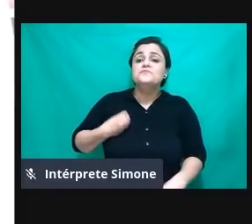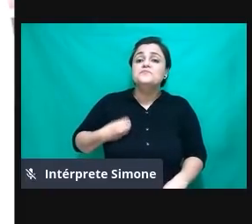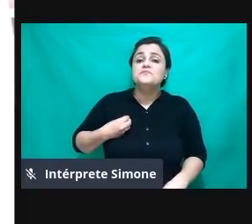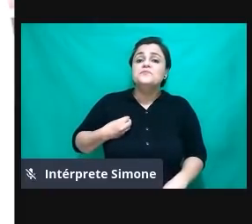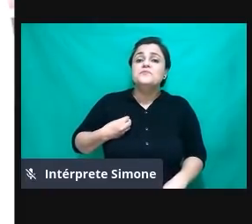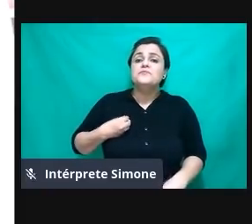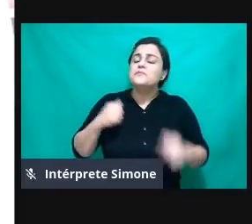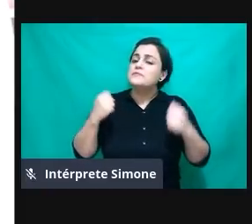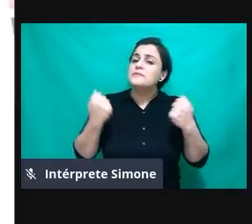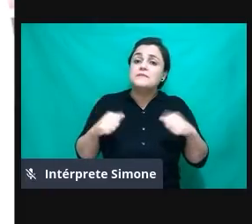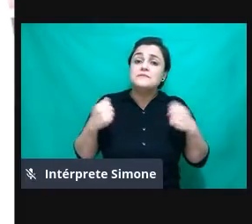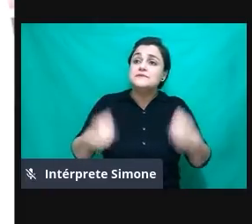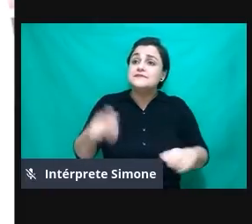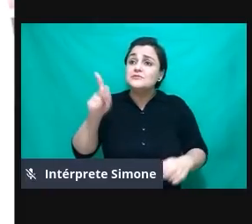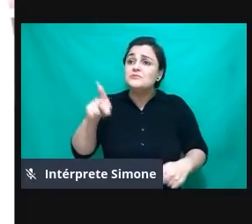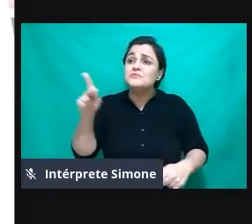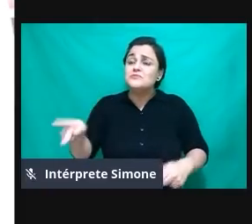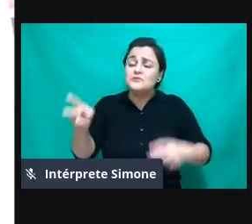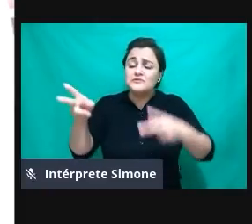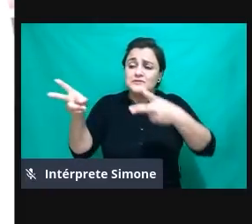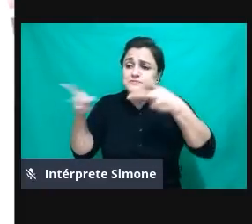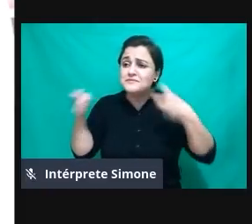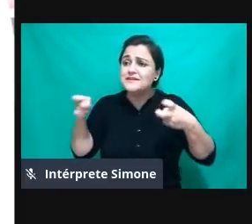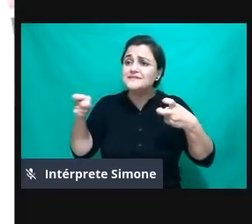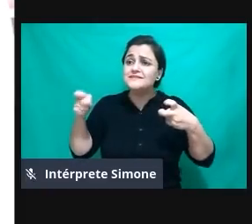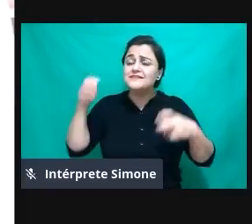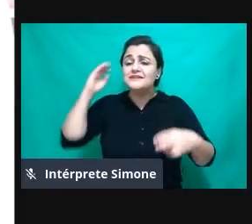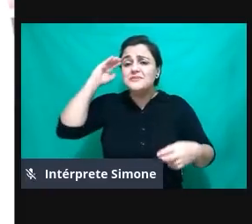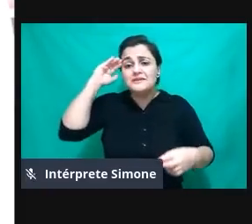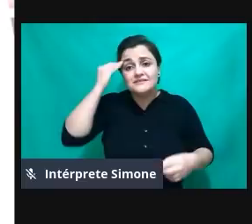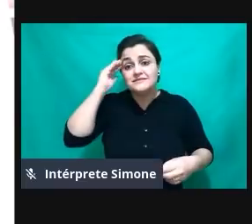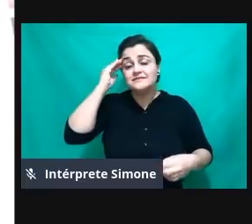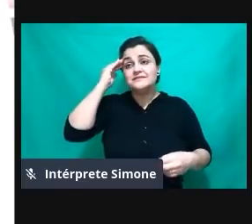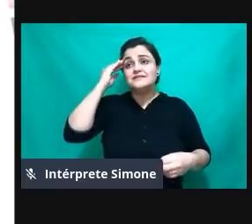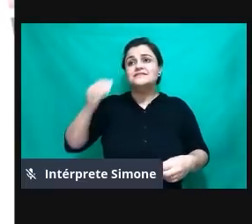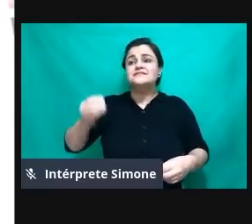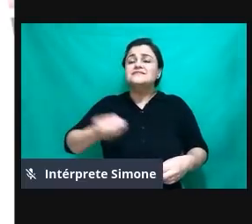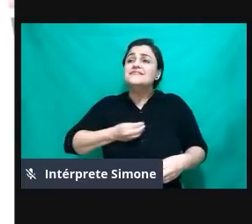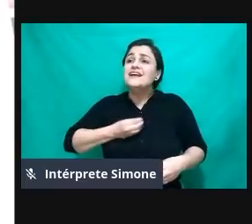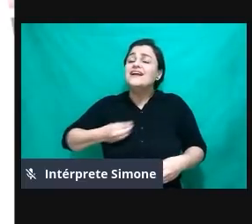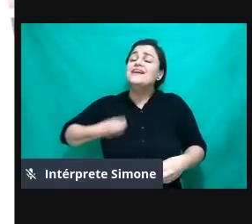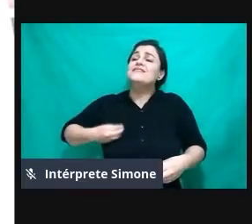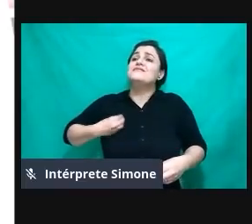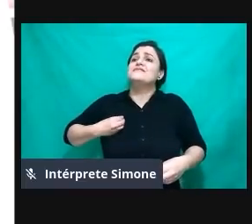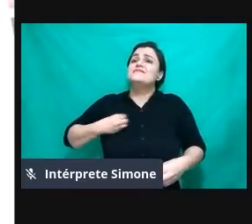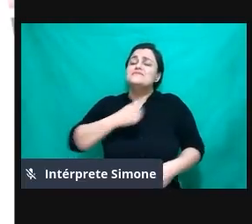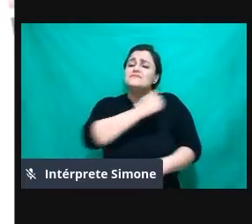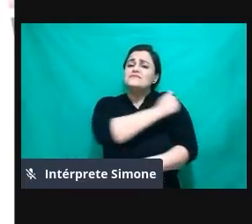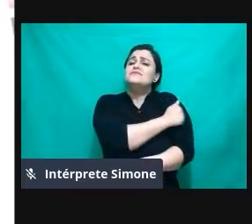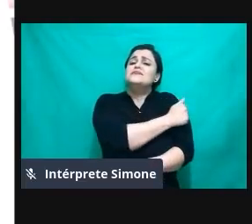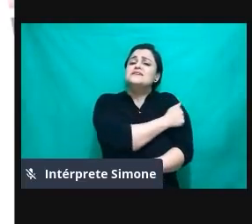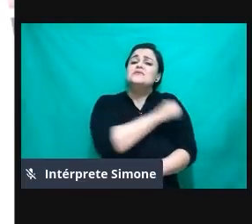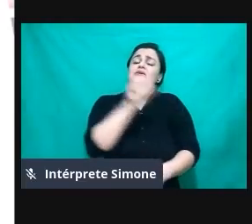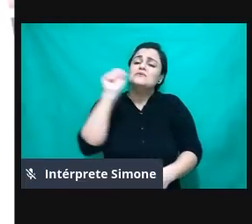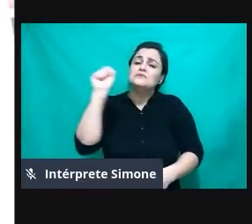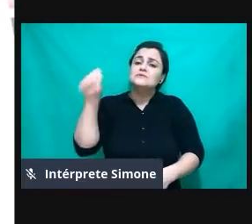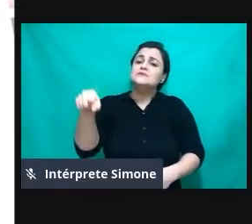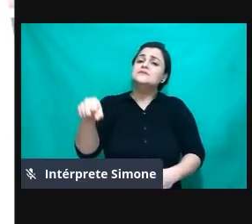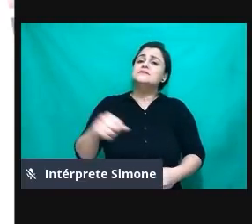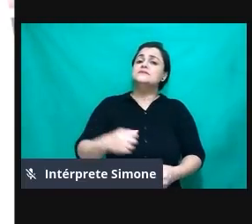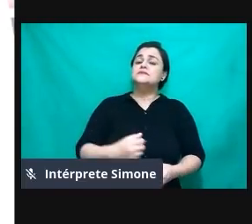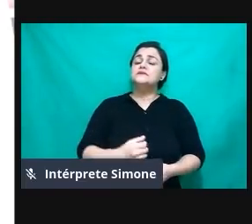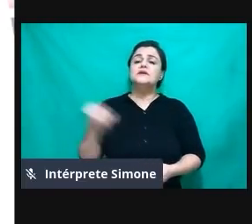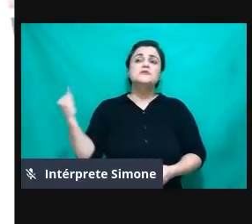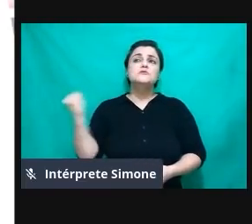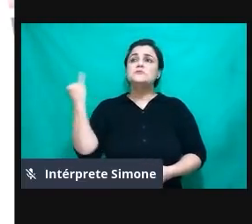textos escolares, eles eram utilizados somente ali dentro da escola. Então, como eu posso promover essa prática de produção